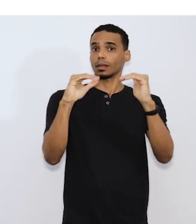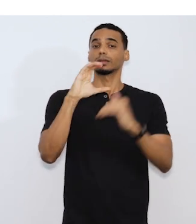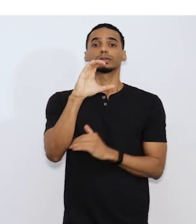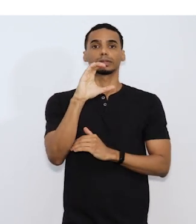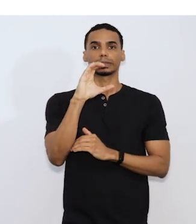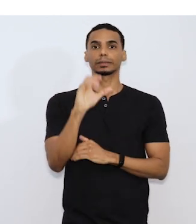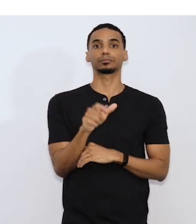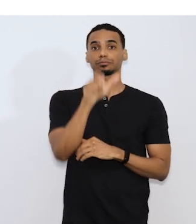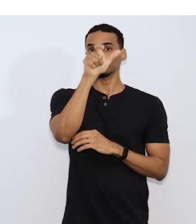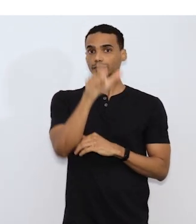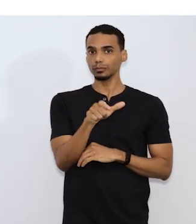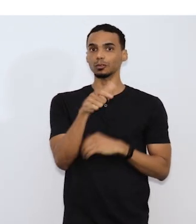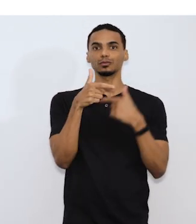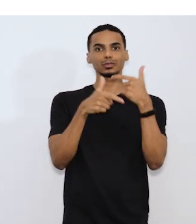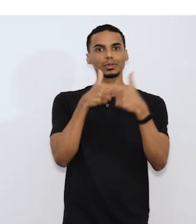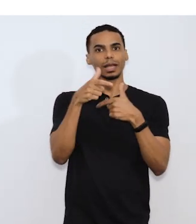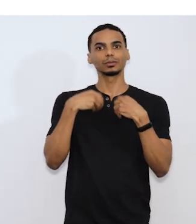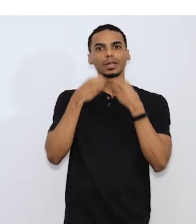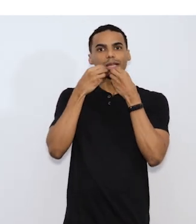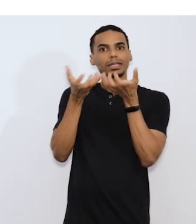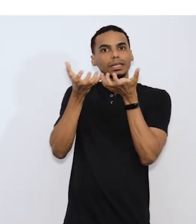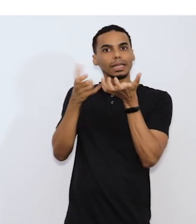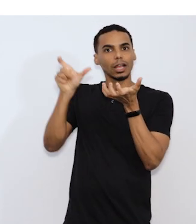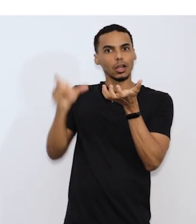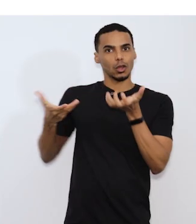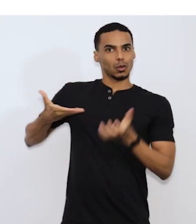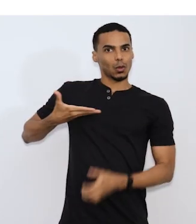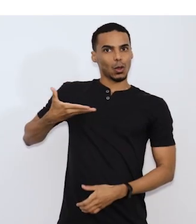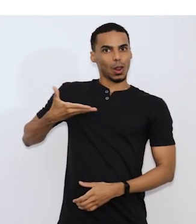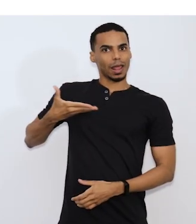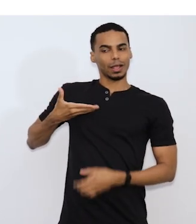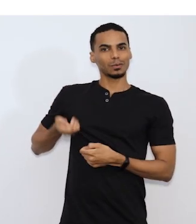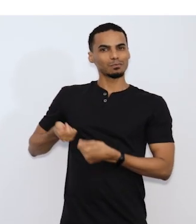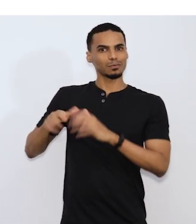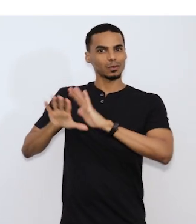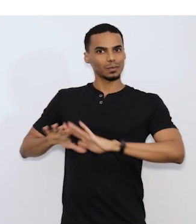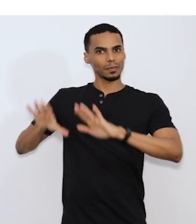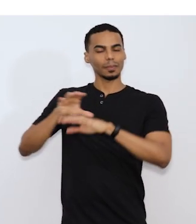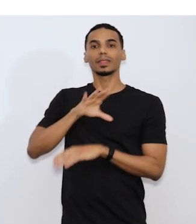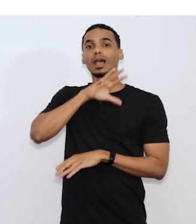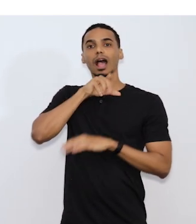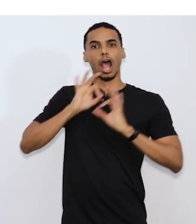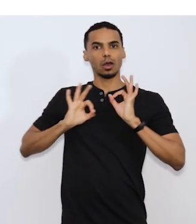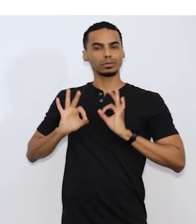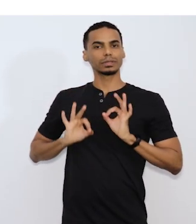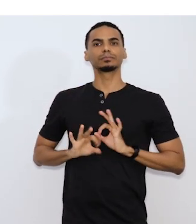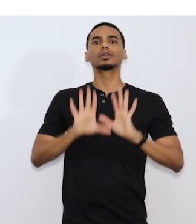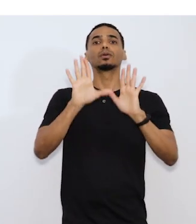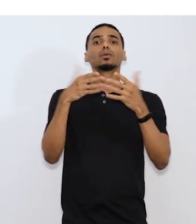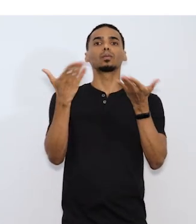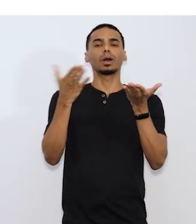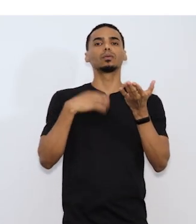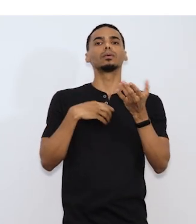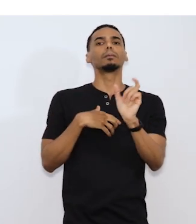o funcionário queria que o colega distraísse a onça por algum tempo. Qual é a palavra em sua fala que